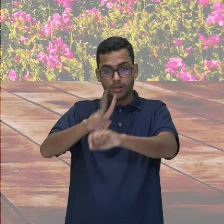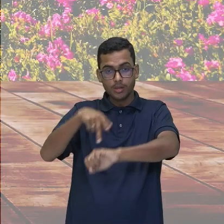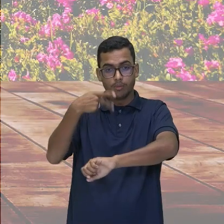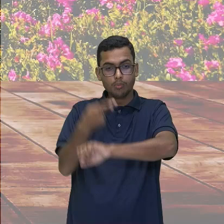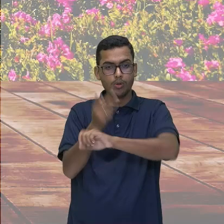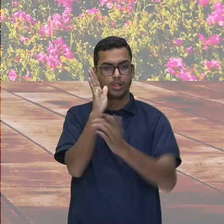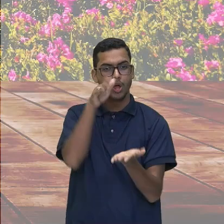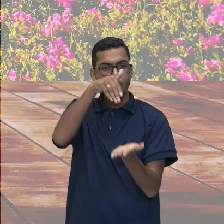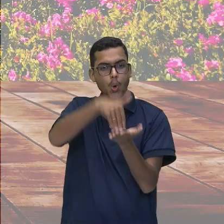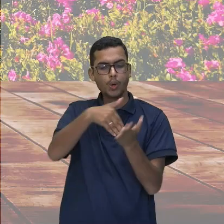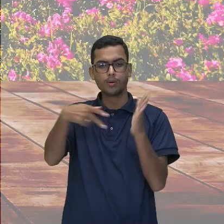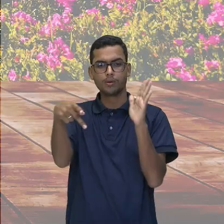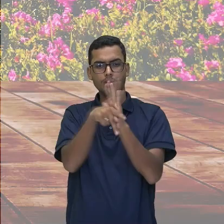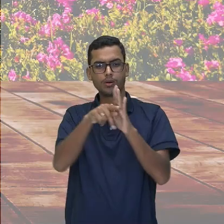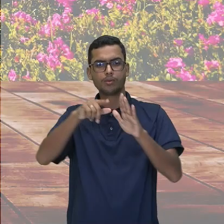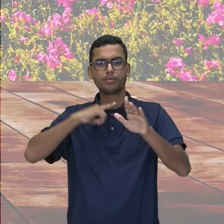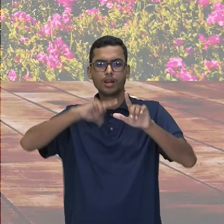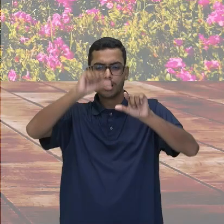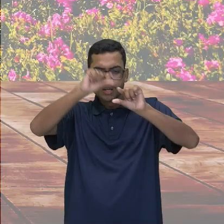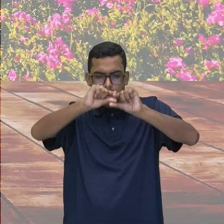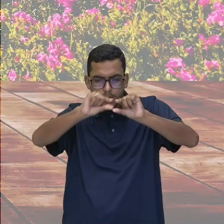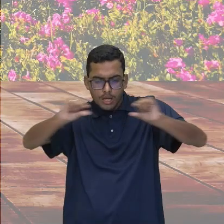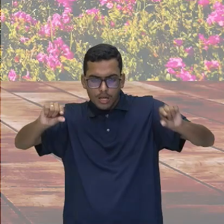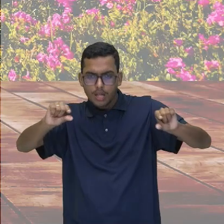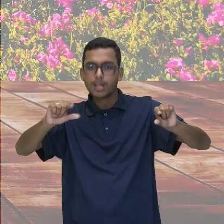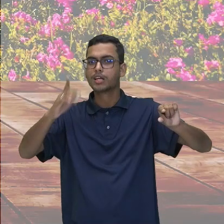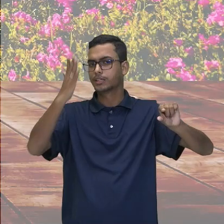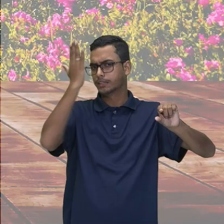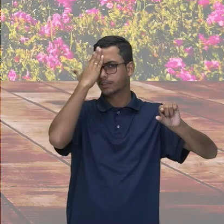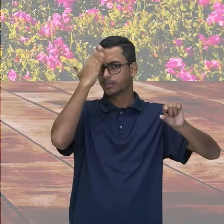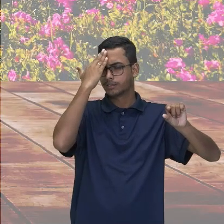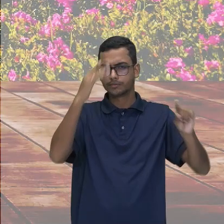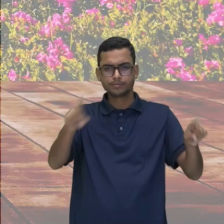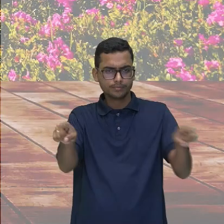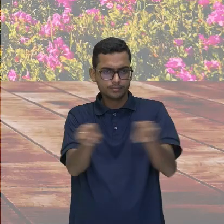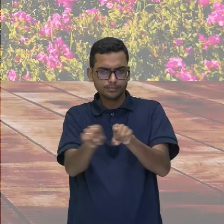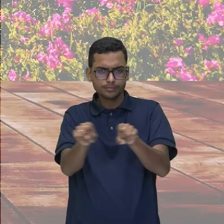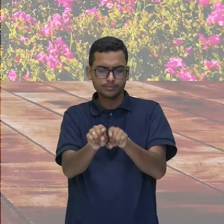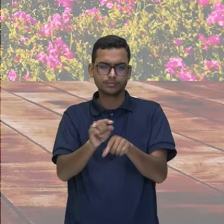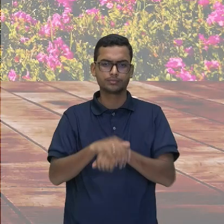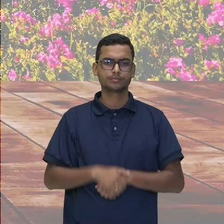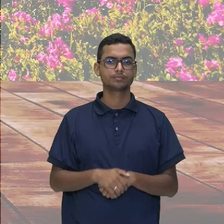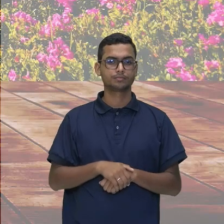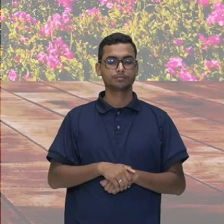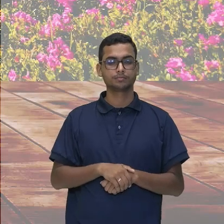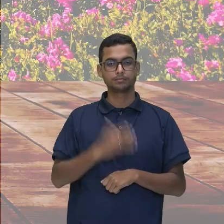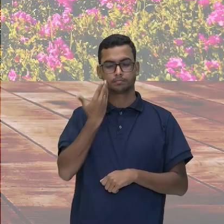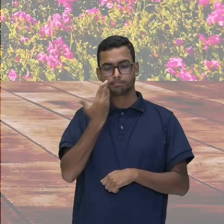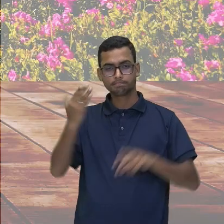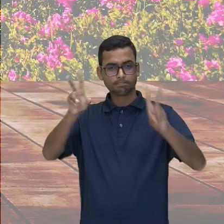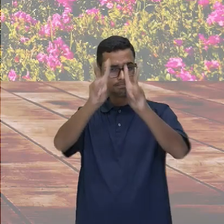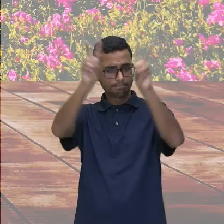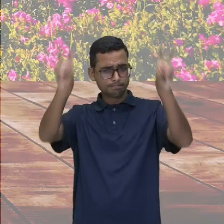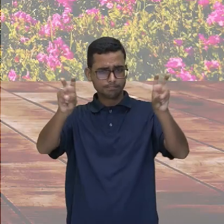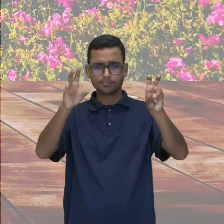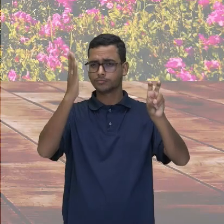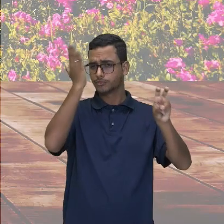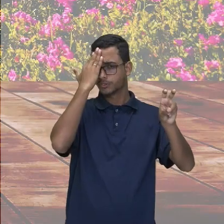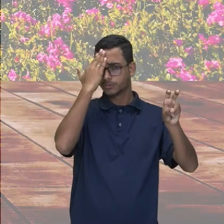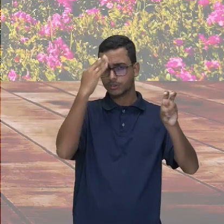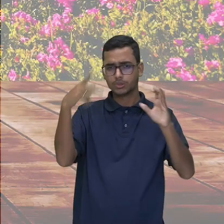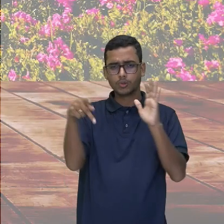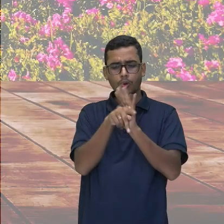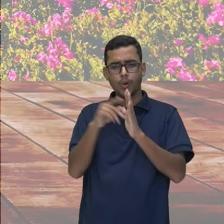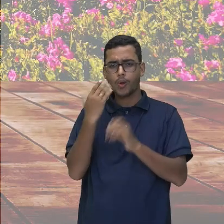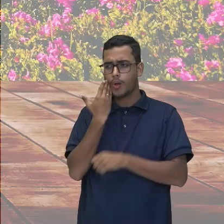se você está no caminho certo. Se aquele título que você acha que é o assunto tal,